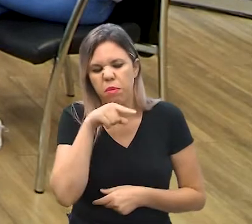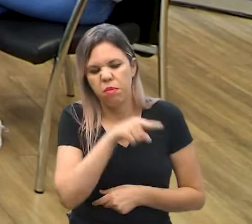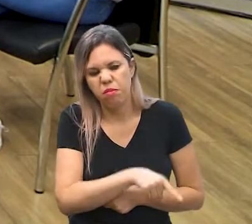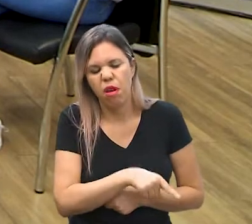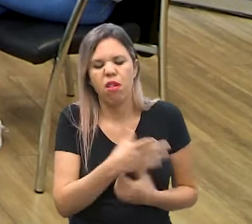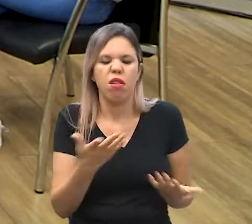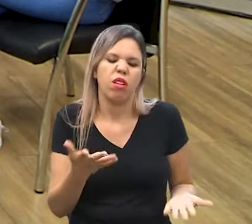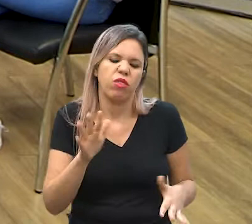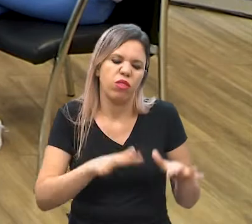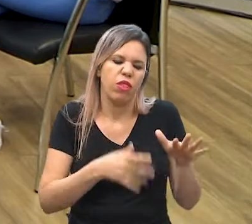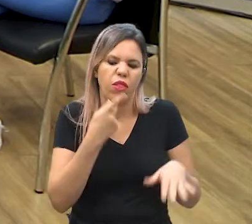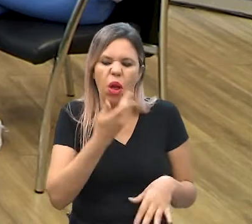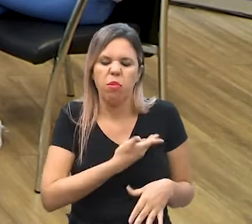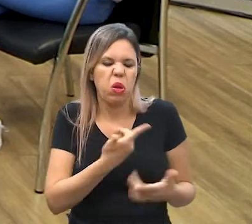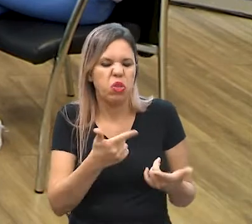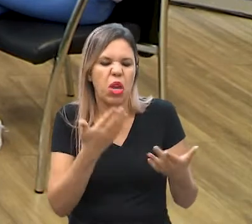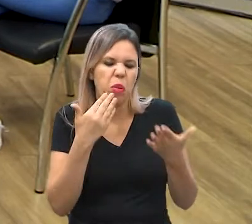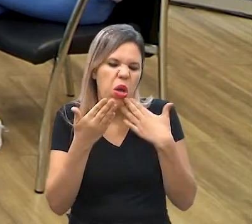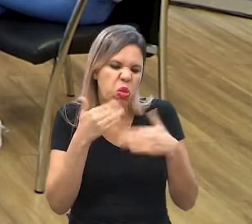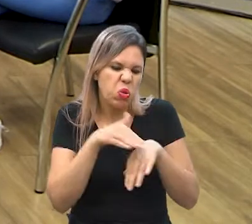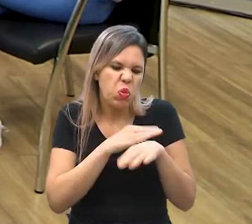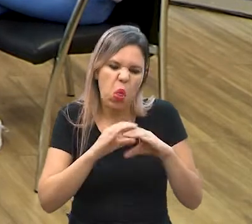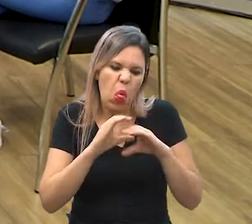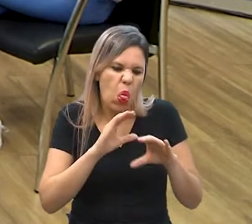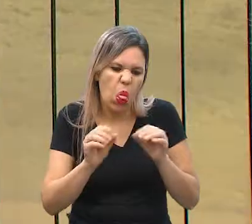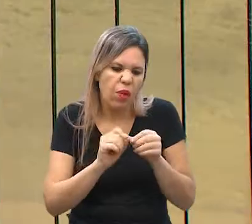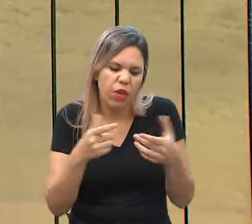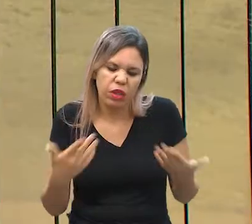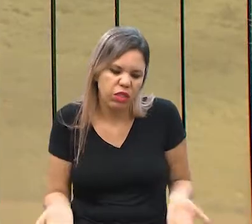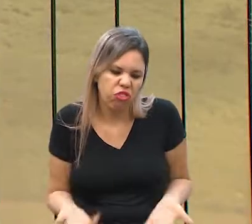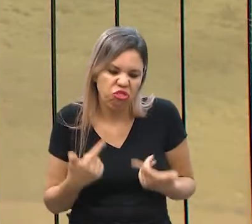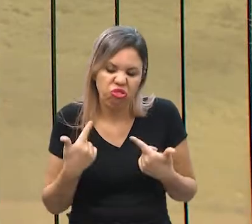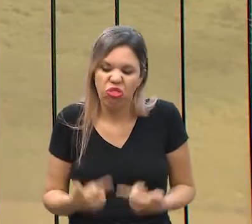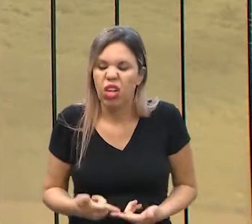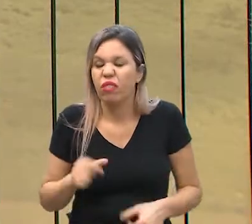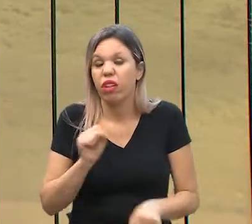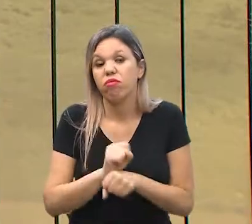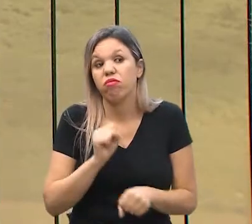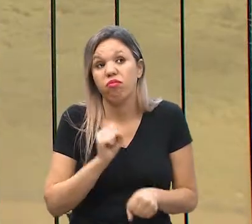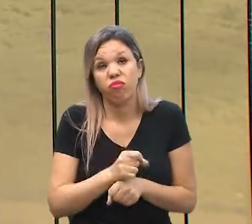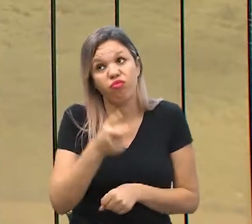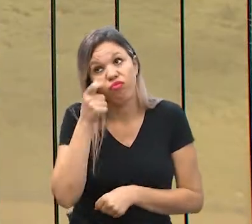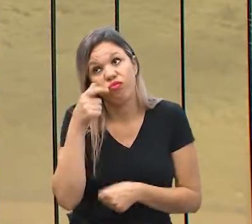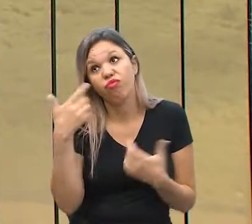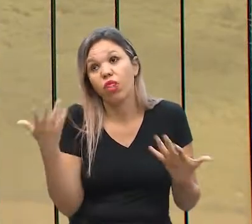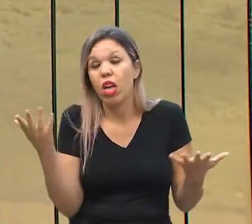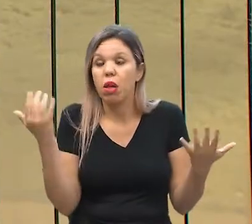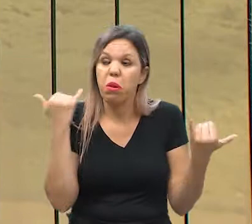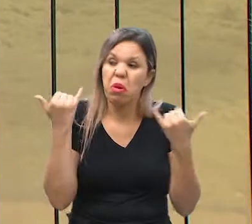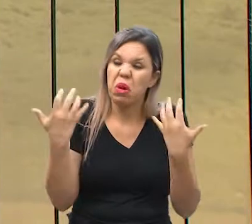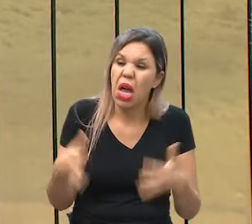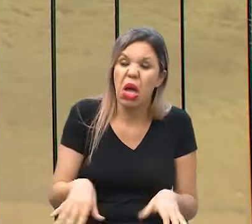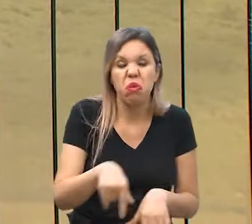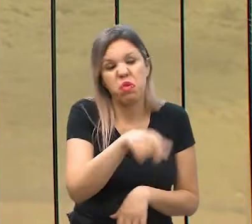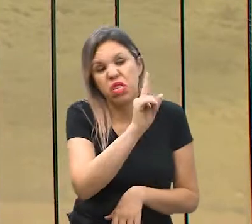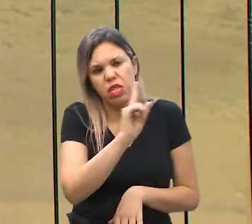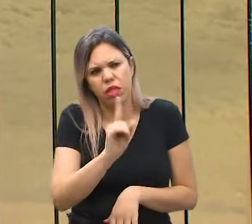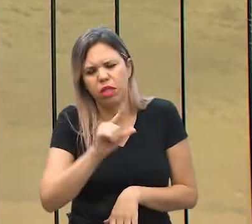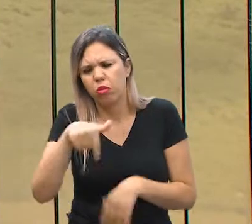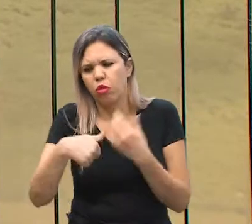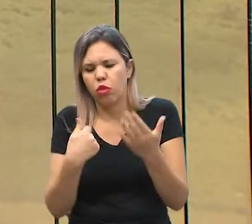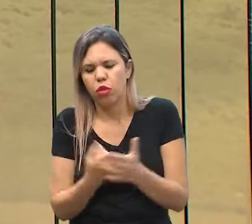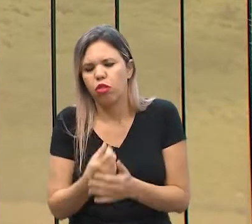eram os amigos dela, não tinha muito assunto, não tinha muito o que fazer, aquela coisa chata, né, mas eu não quero ir e tal.